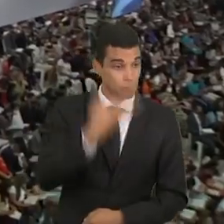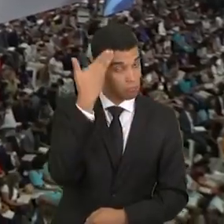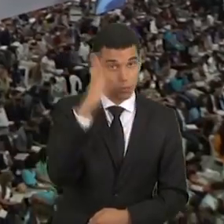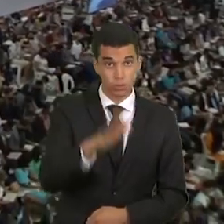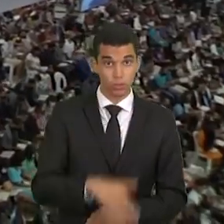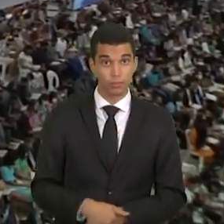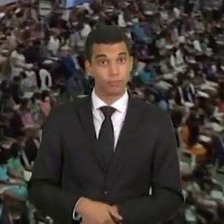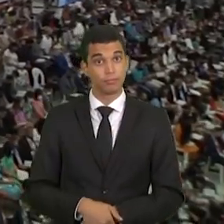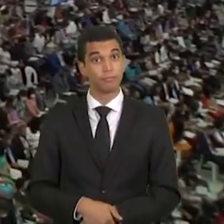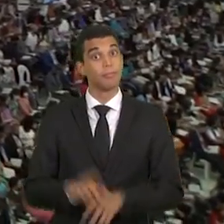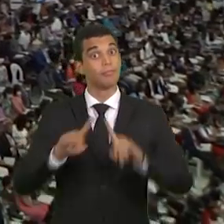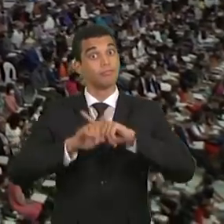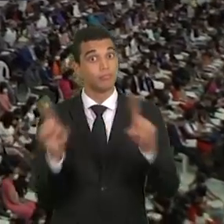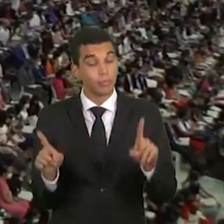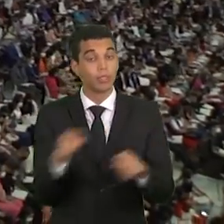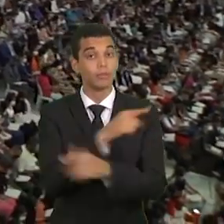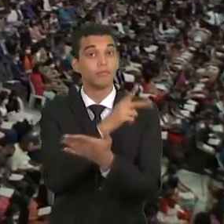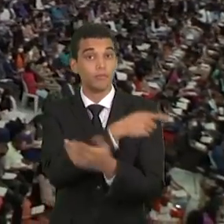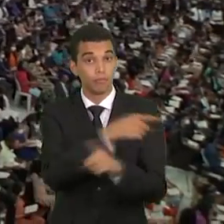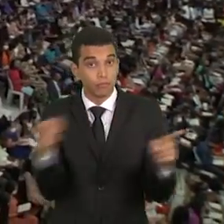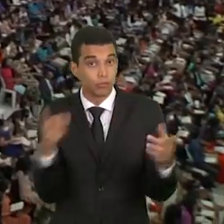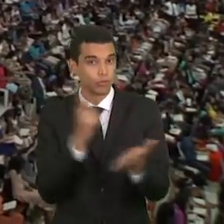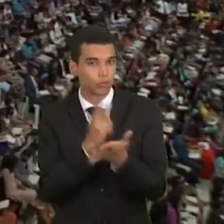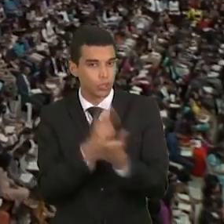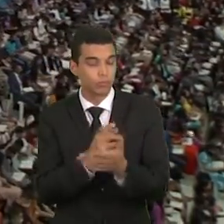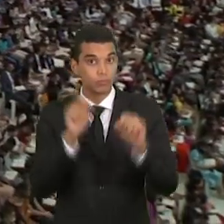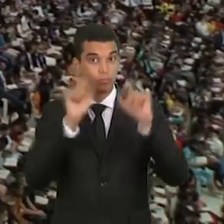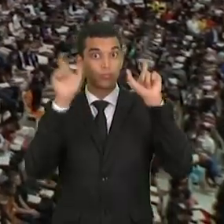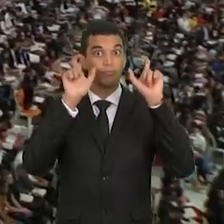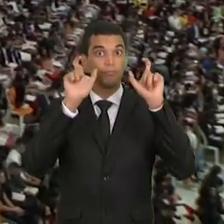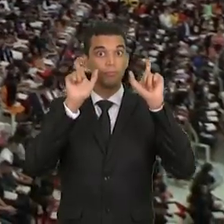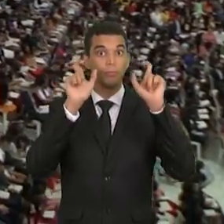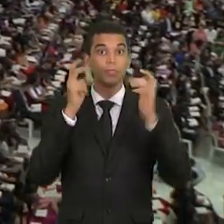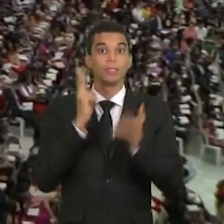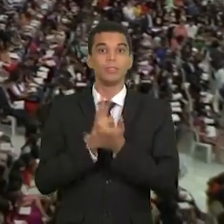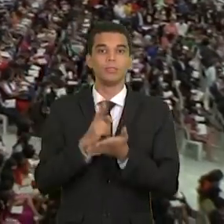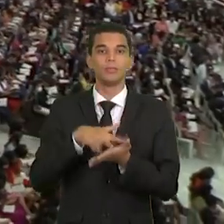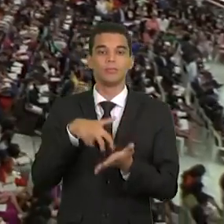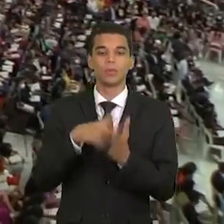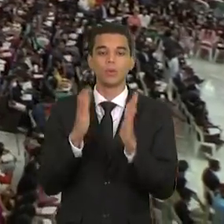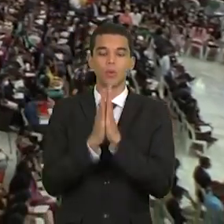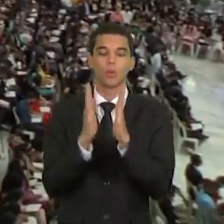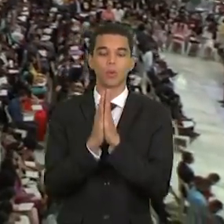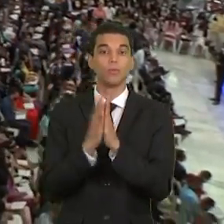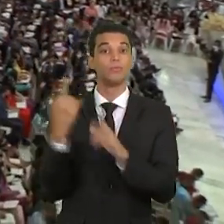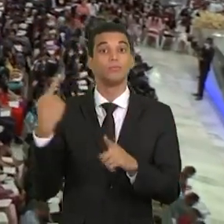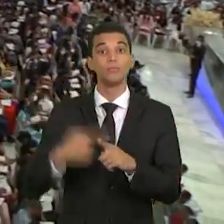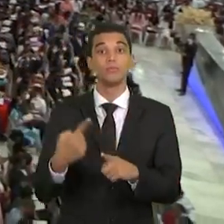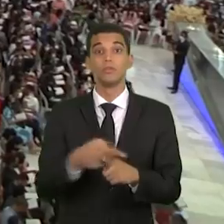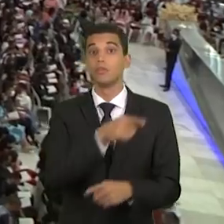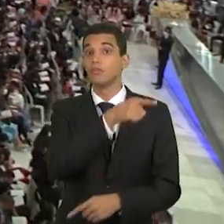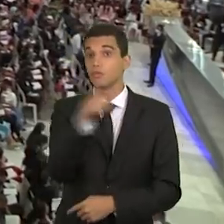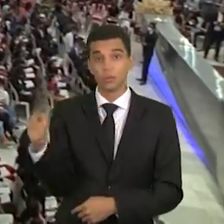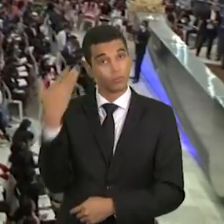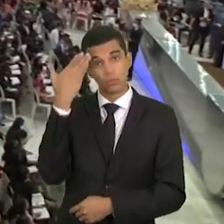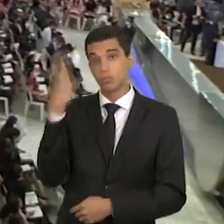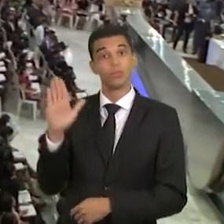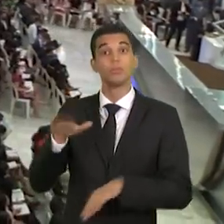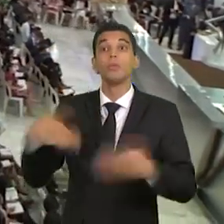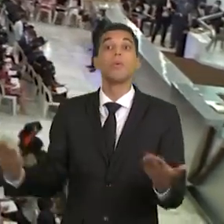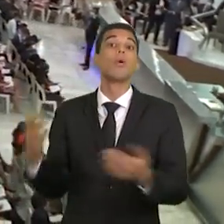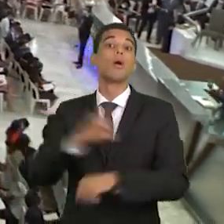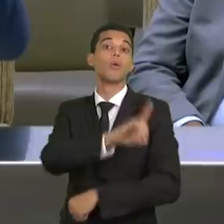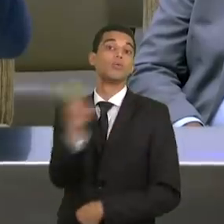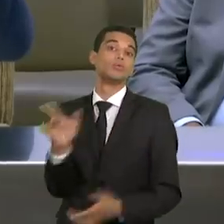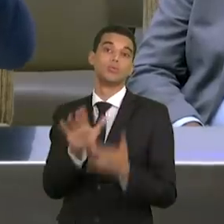vigiai e orai. Eu termino o versículo: porque não sabeis quando chegará o tempo. É como